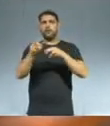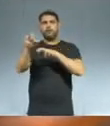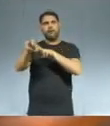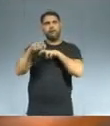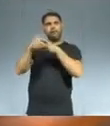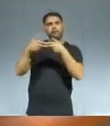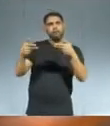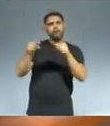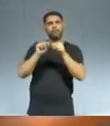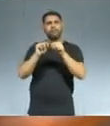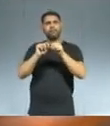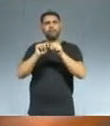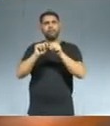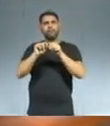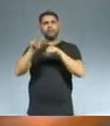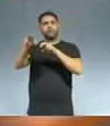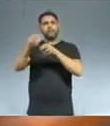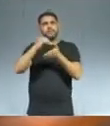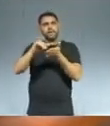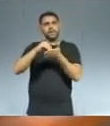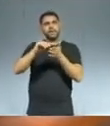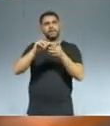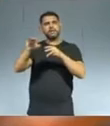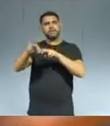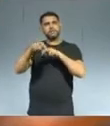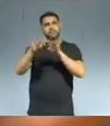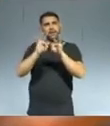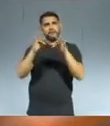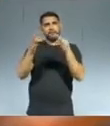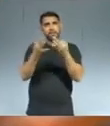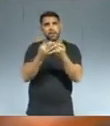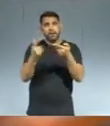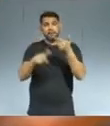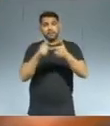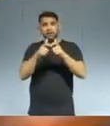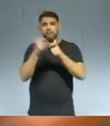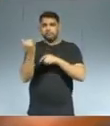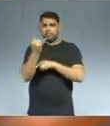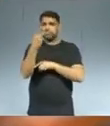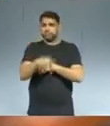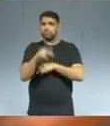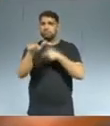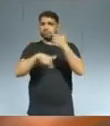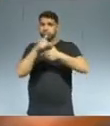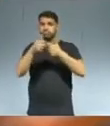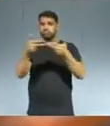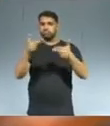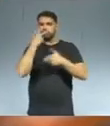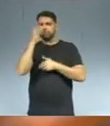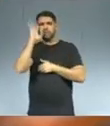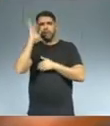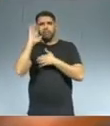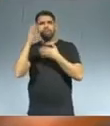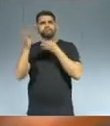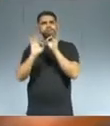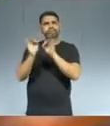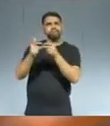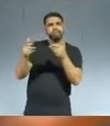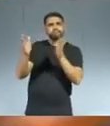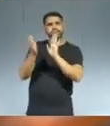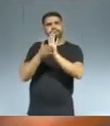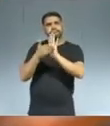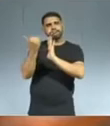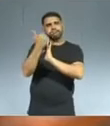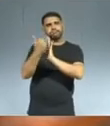O que que a secretaria da Agricultura Familiar que tem uma grande atuação desse território a pensa está planejando